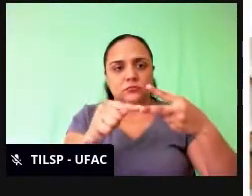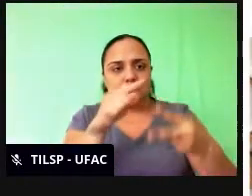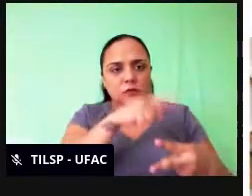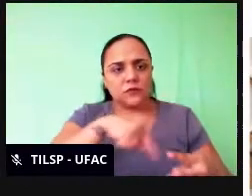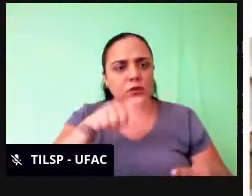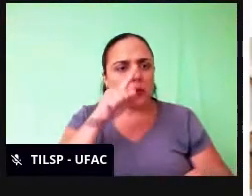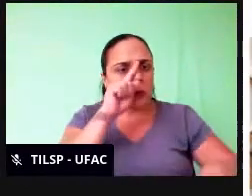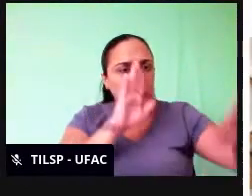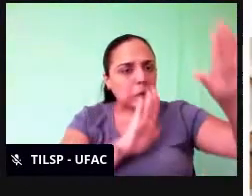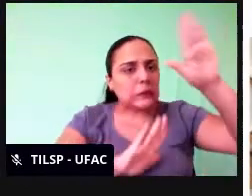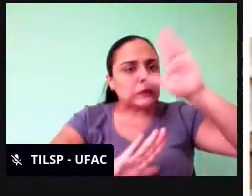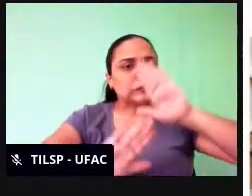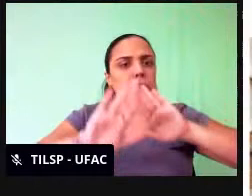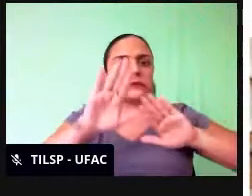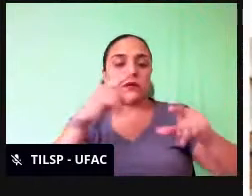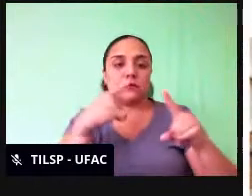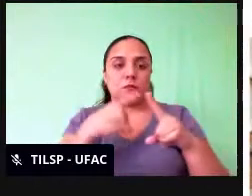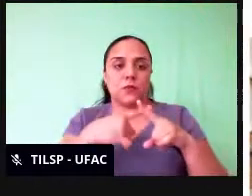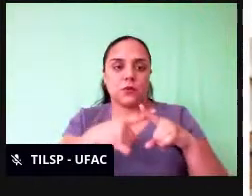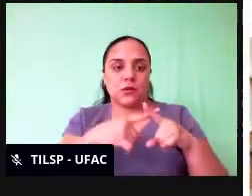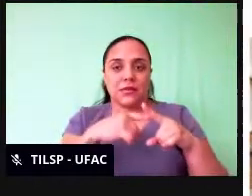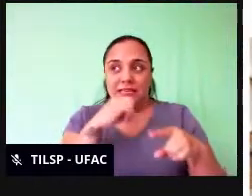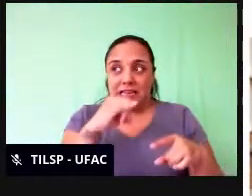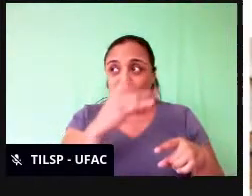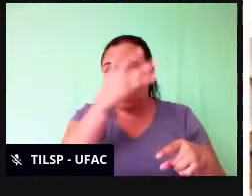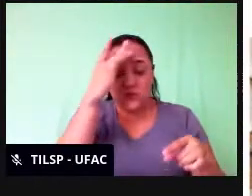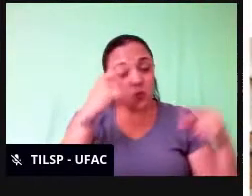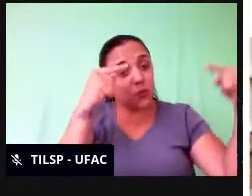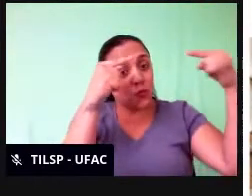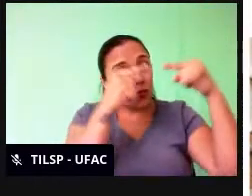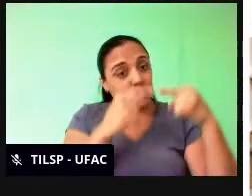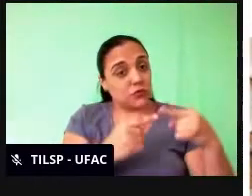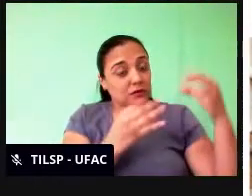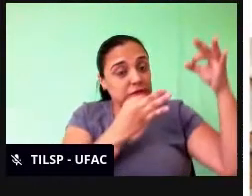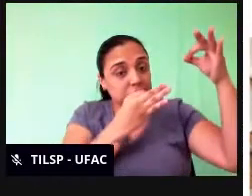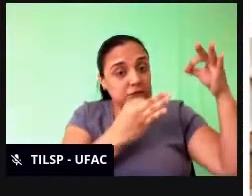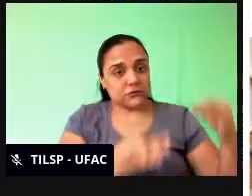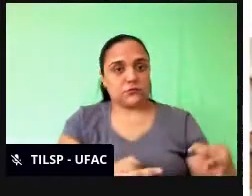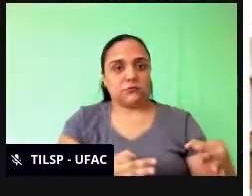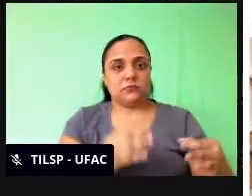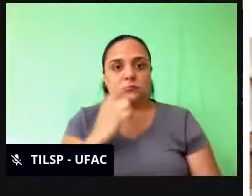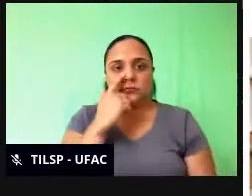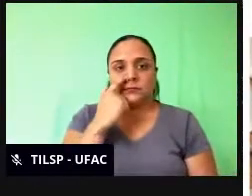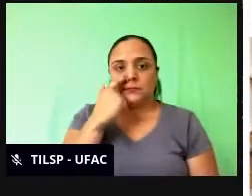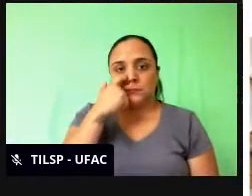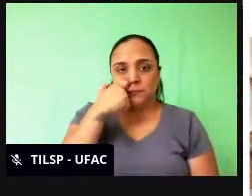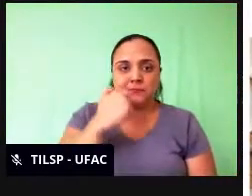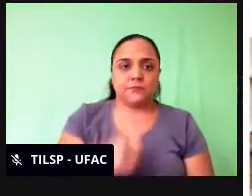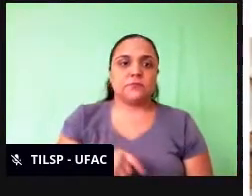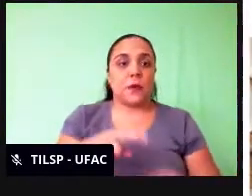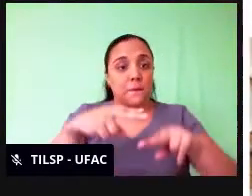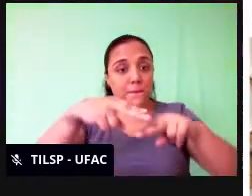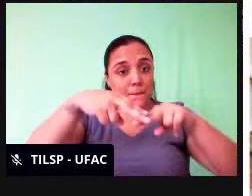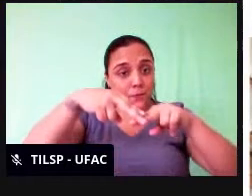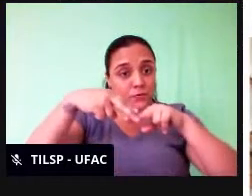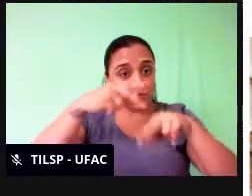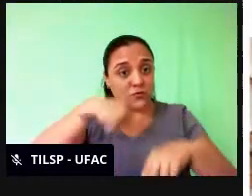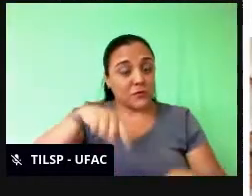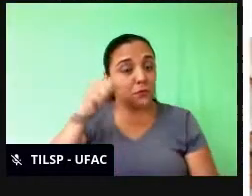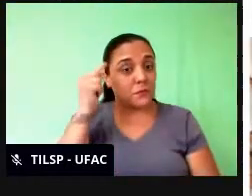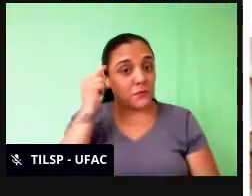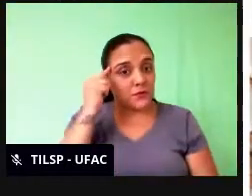em situações onde a gente não consegue atingir a necessidade energética do atleta. Então, para isso, podemos utilizar